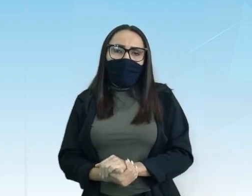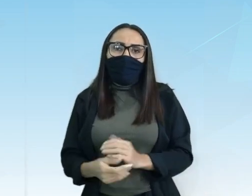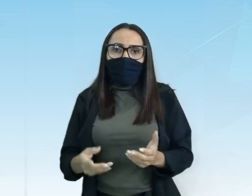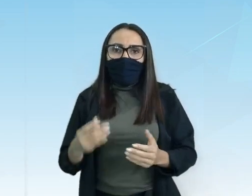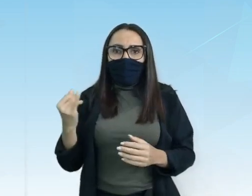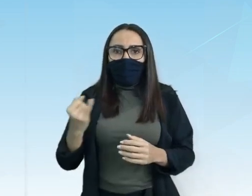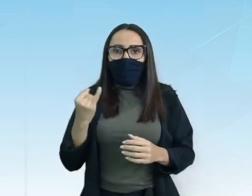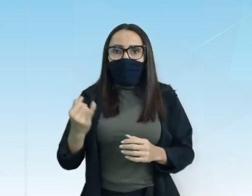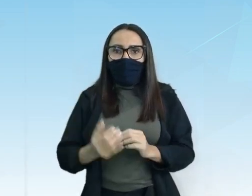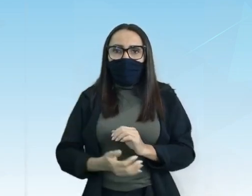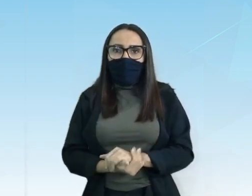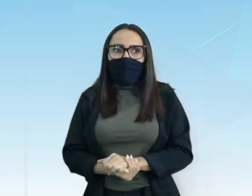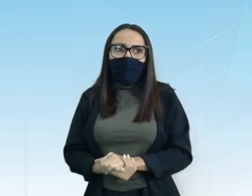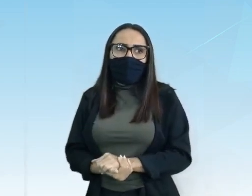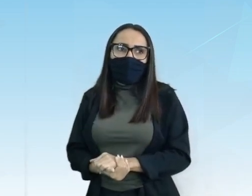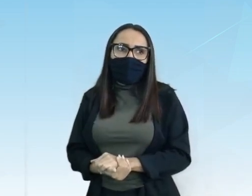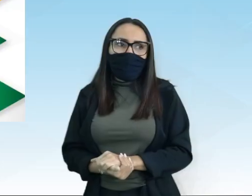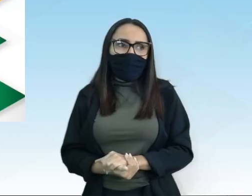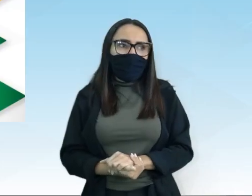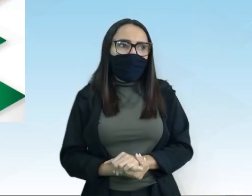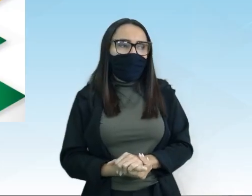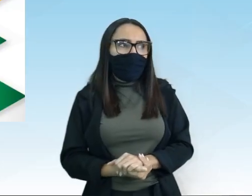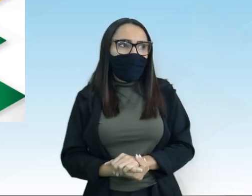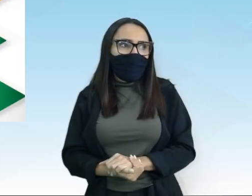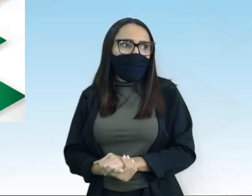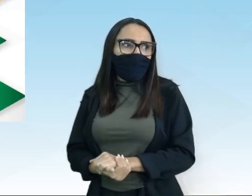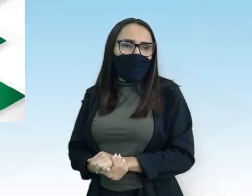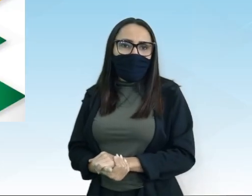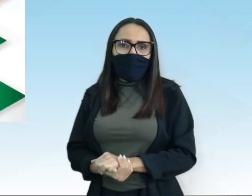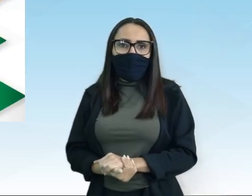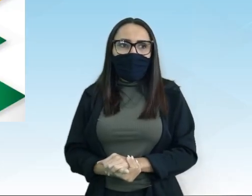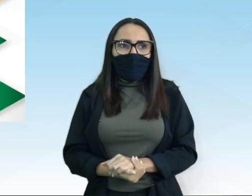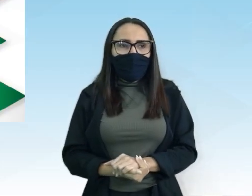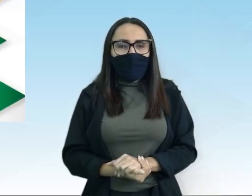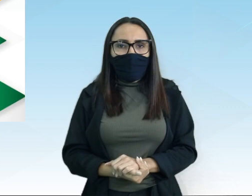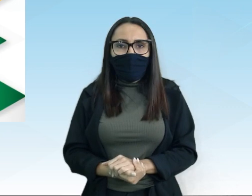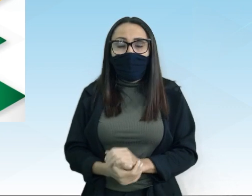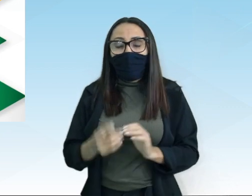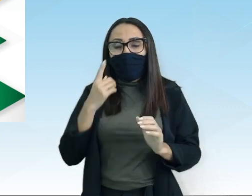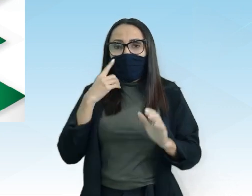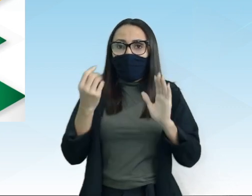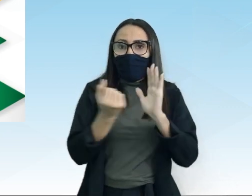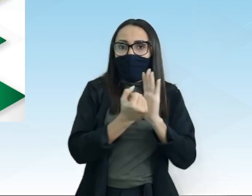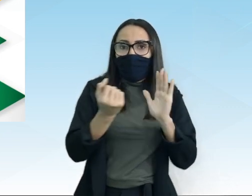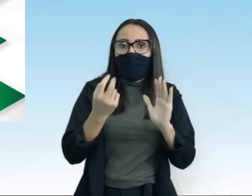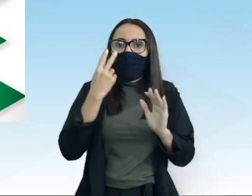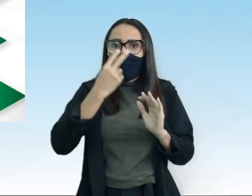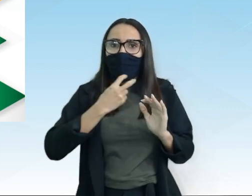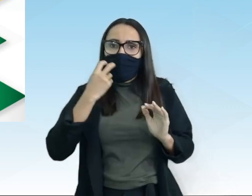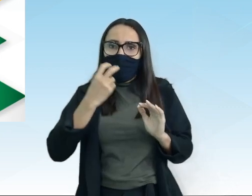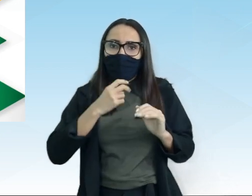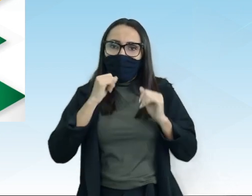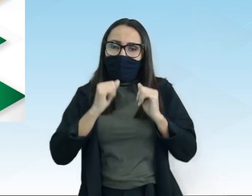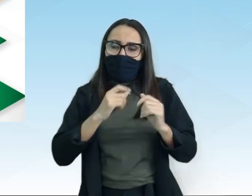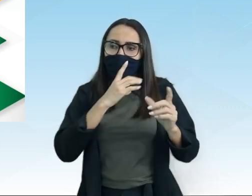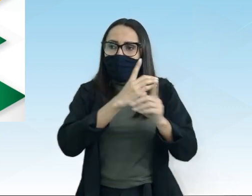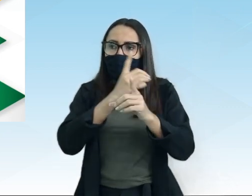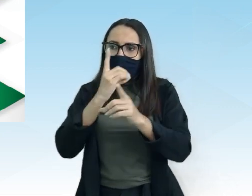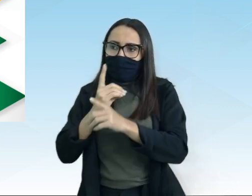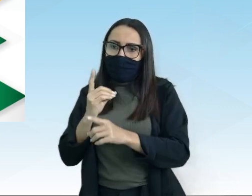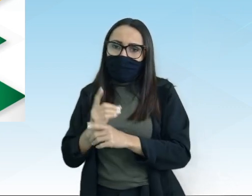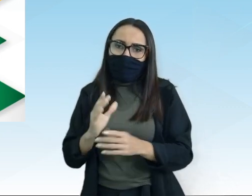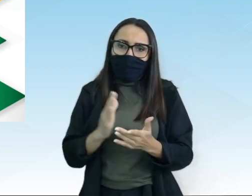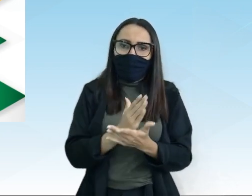importante isso. Atenção, acompanhe comigo na tela. As marcas da oralidade também podem ser encontradas em